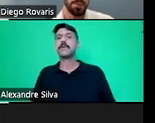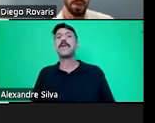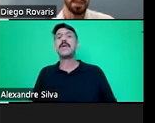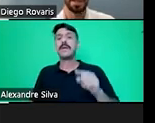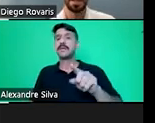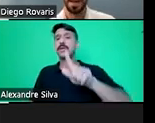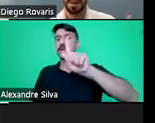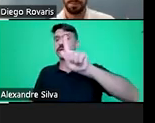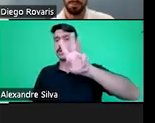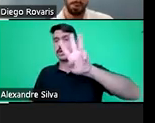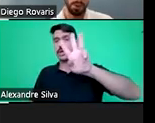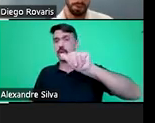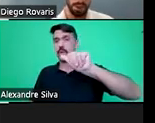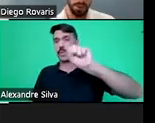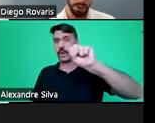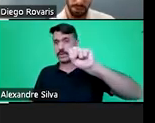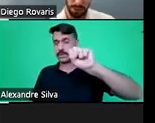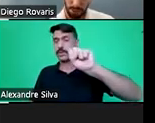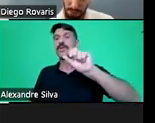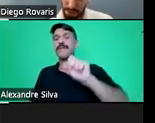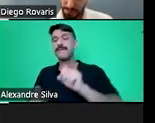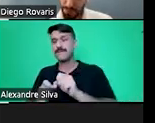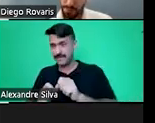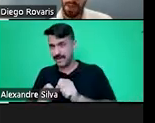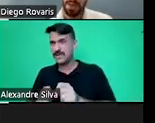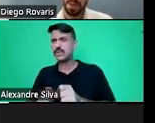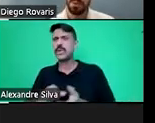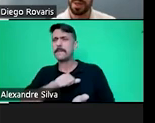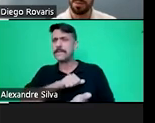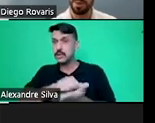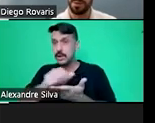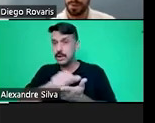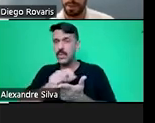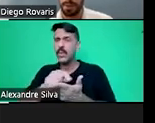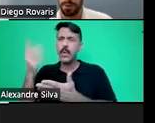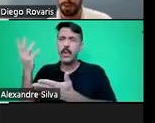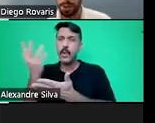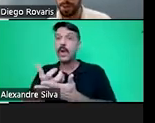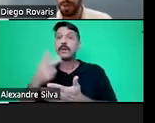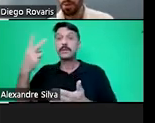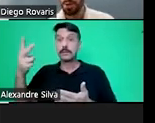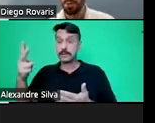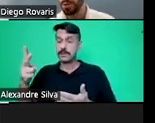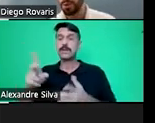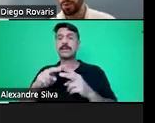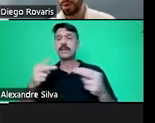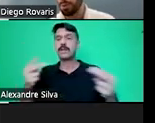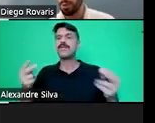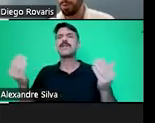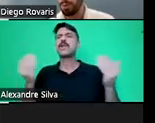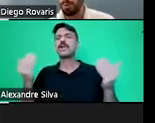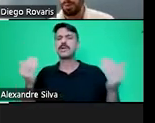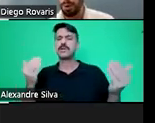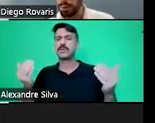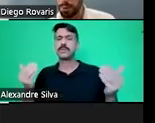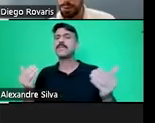é uma metodologia que a gente usa para escanear o genoma de muitas pessoas Então, eu sempre faço essa analogia. O DWOS funciona